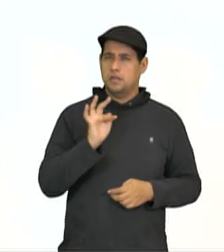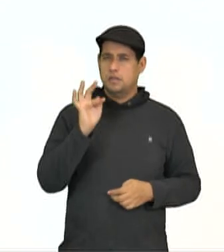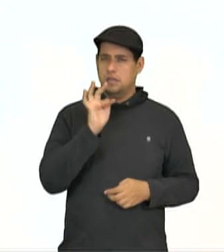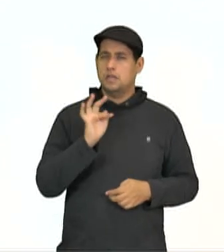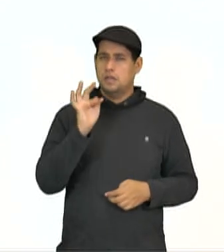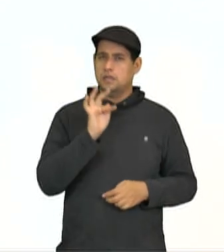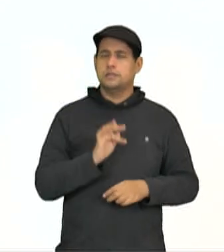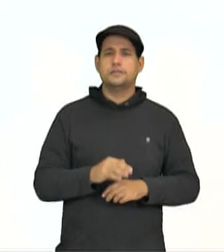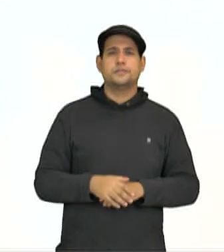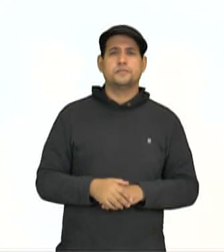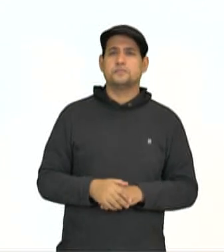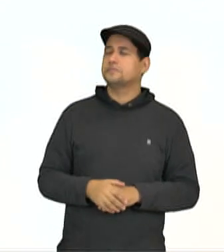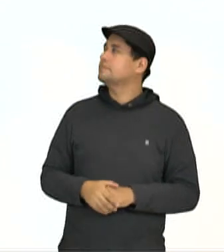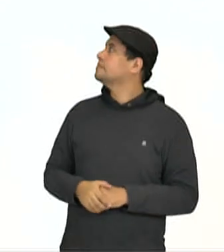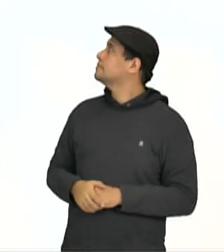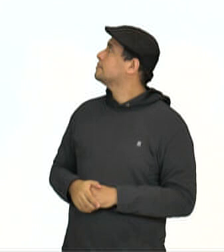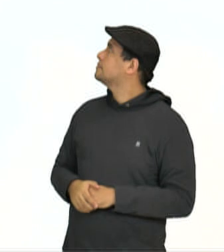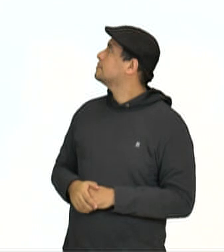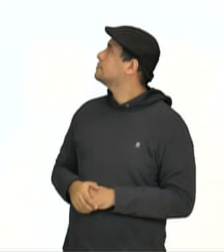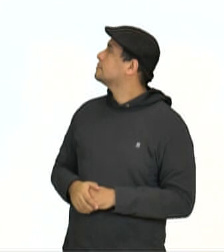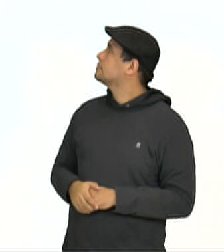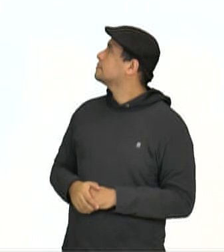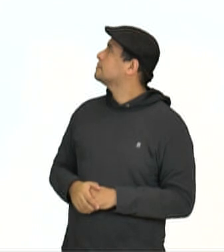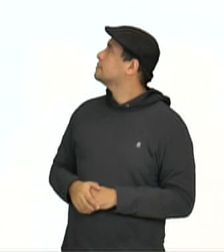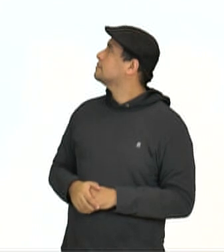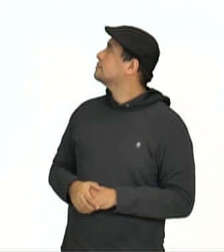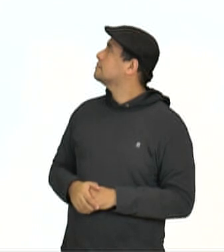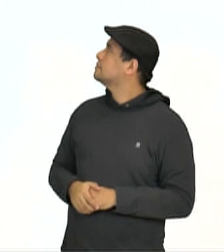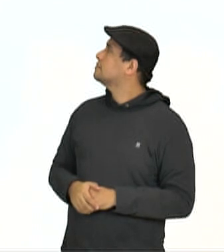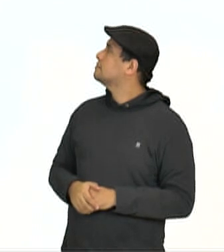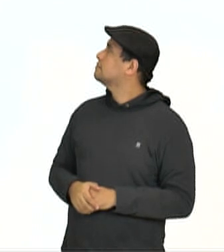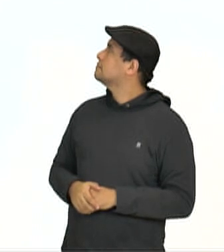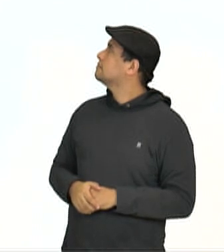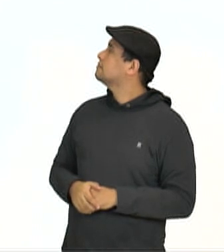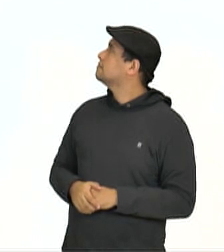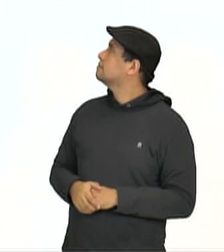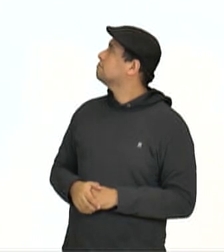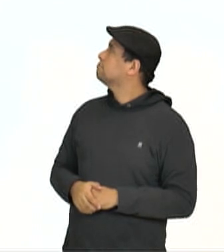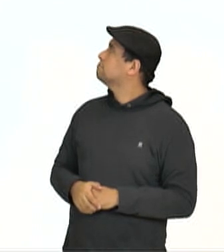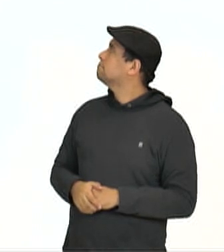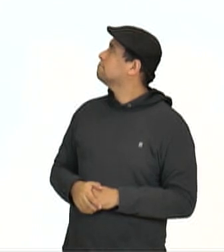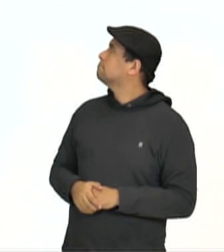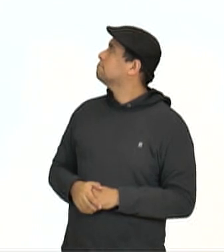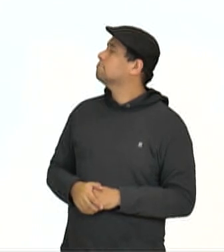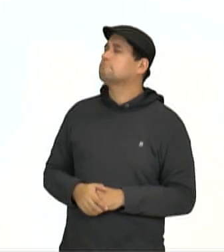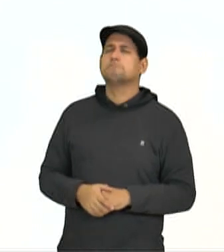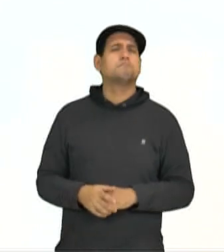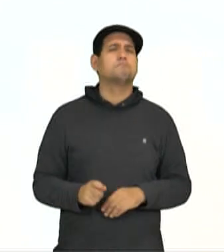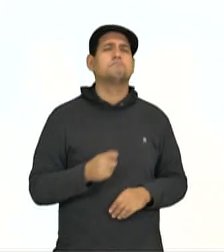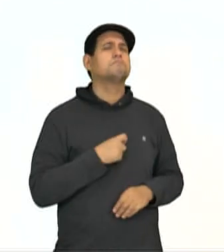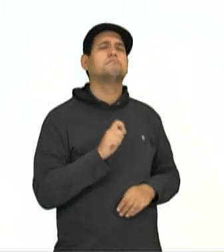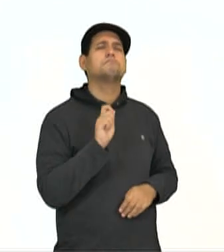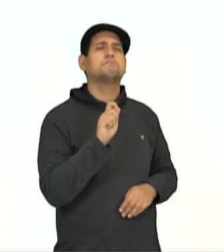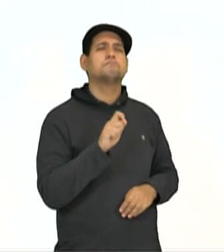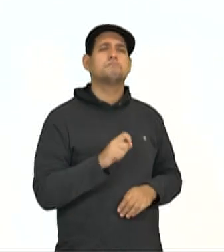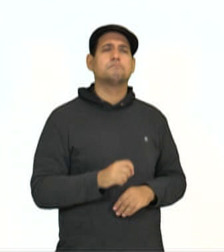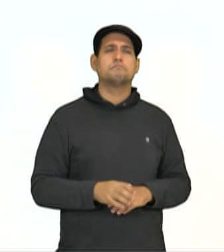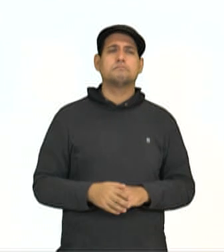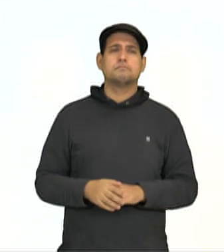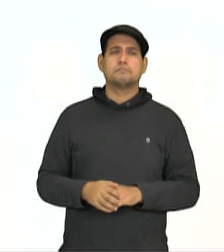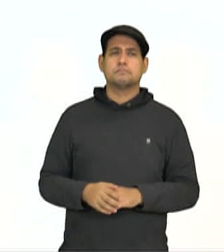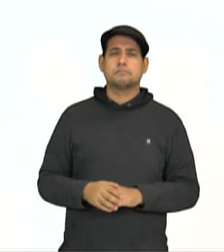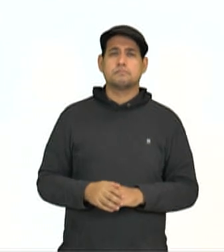momento. Kelly told me she could remember her father saying when he had been in college. Então, o que eu tenho aqui, ó? Can